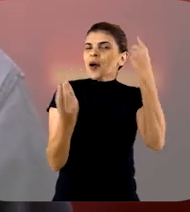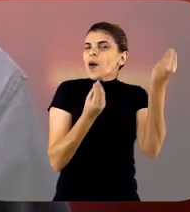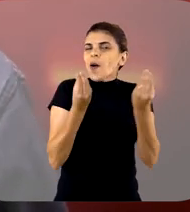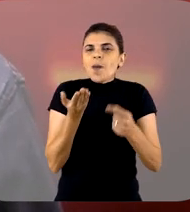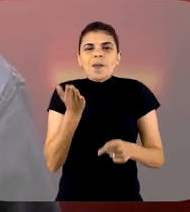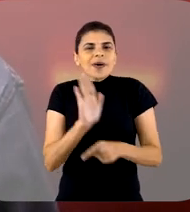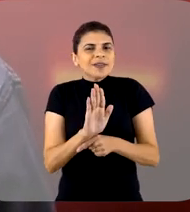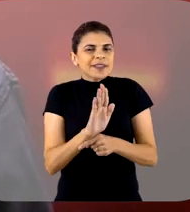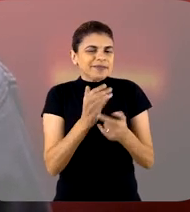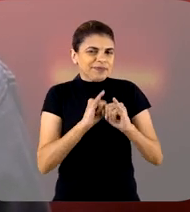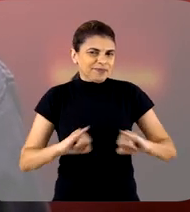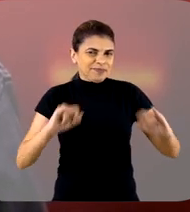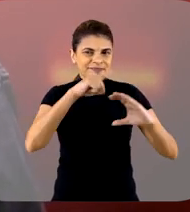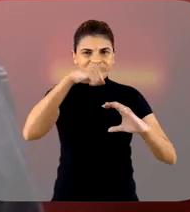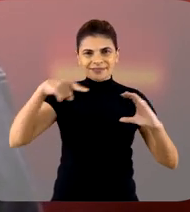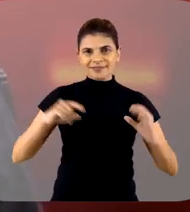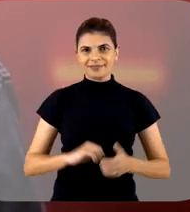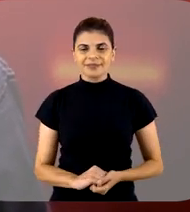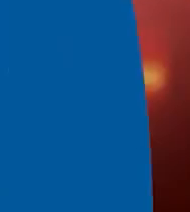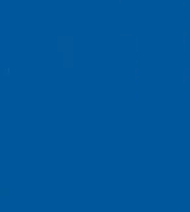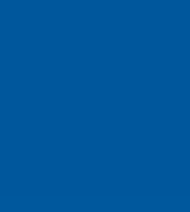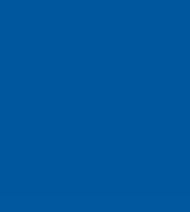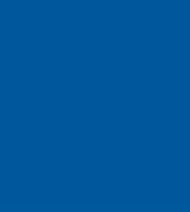estratégico, pensando em colaborações científicas.